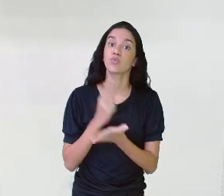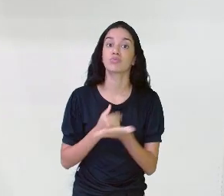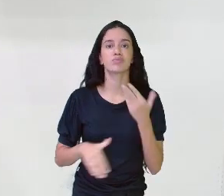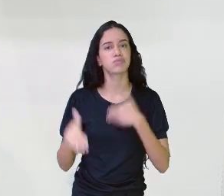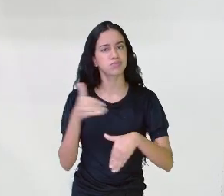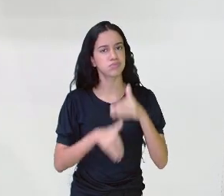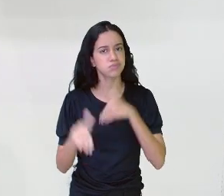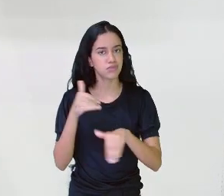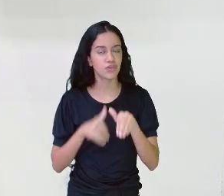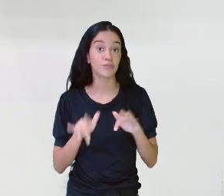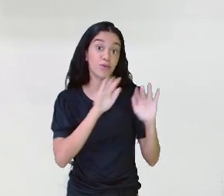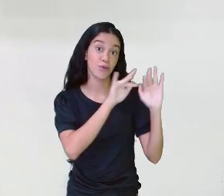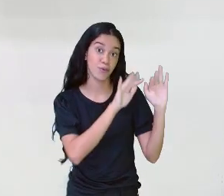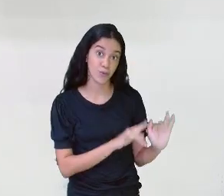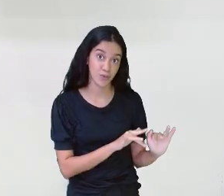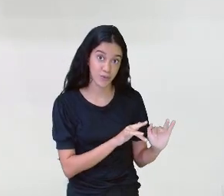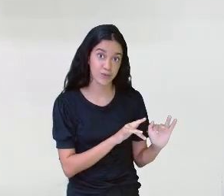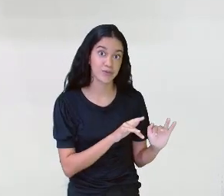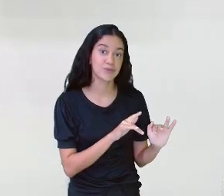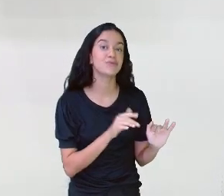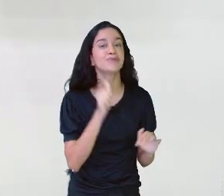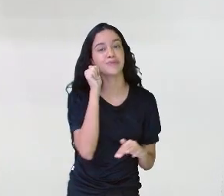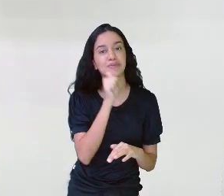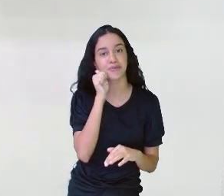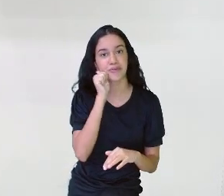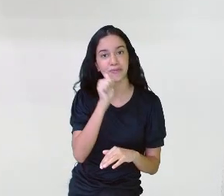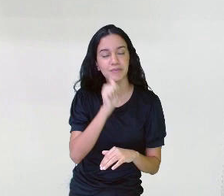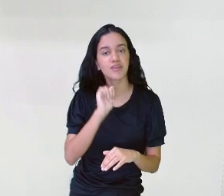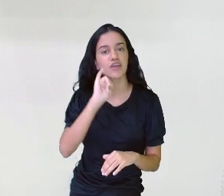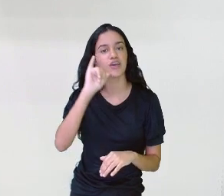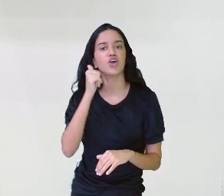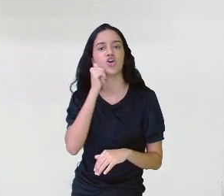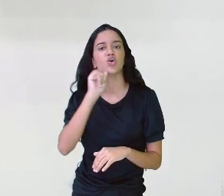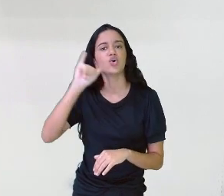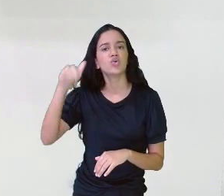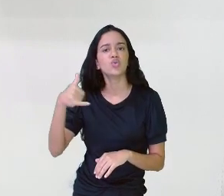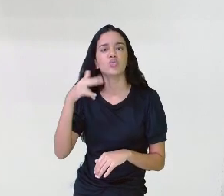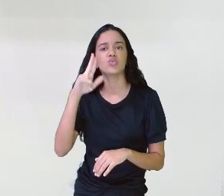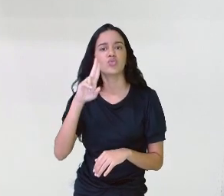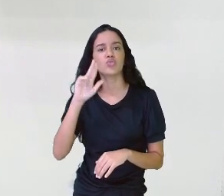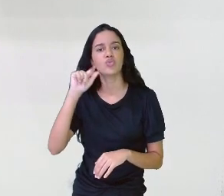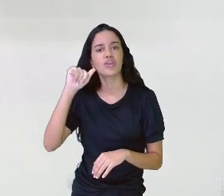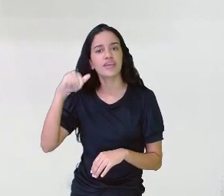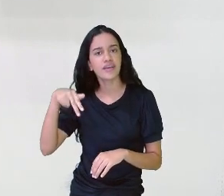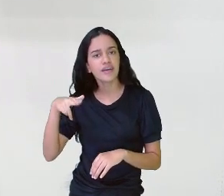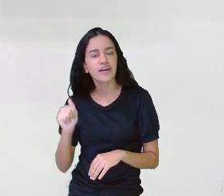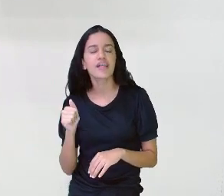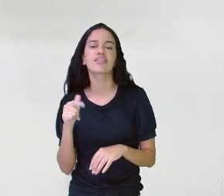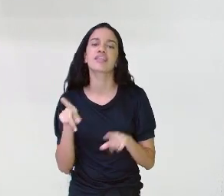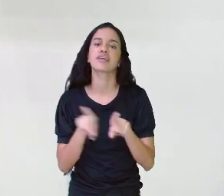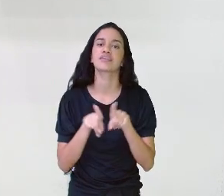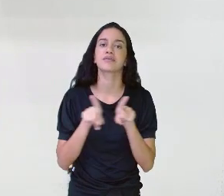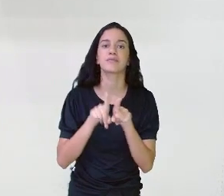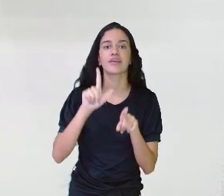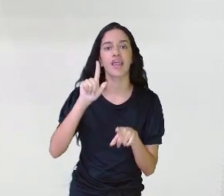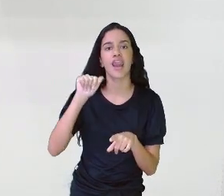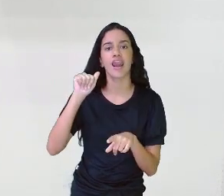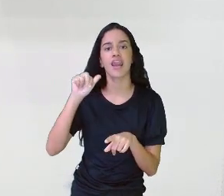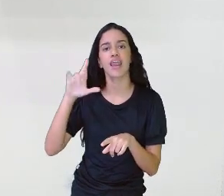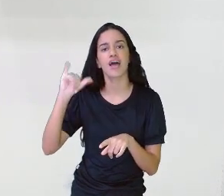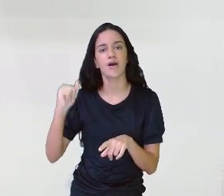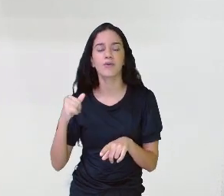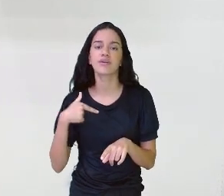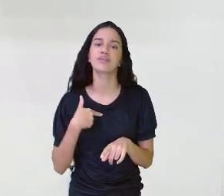hoje o chat está dominado pelas meninas, hein? Juliana e Laura deram um show nas respostas, estavam atentas